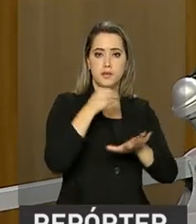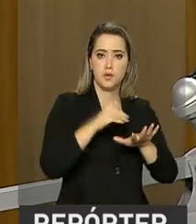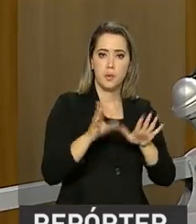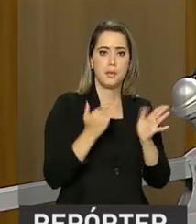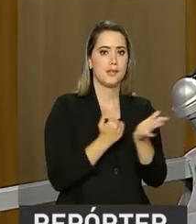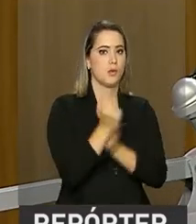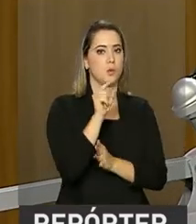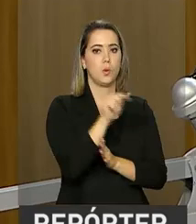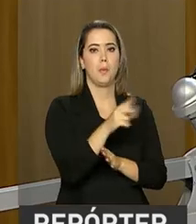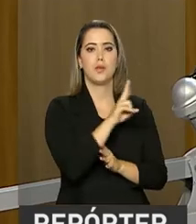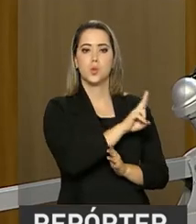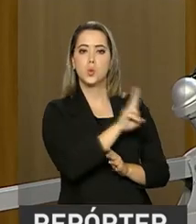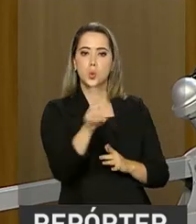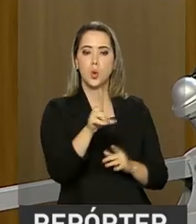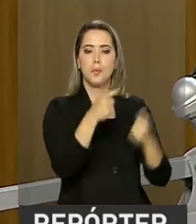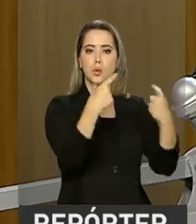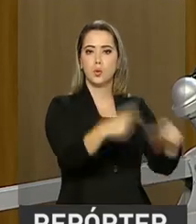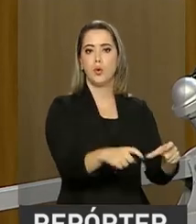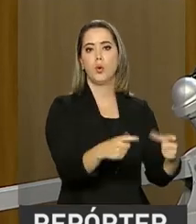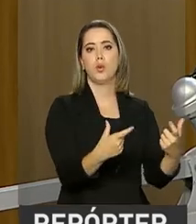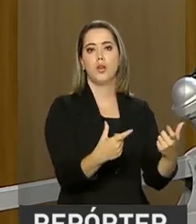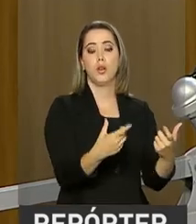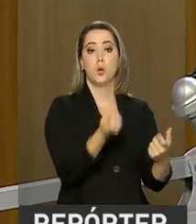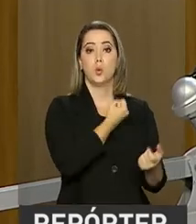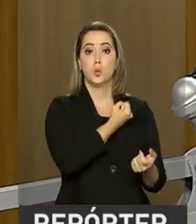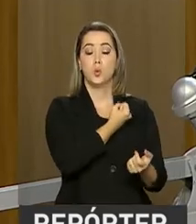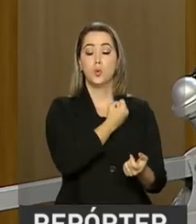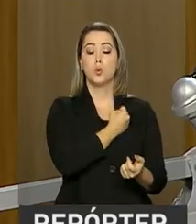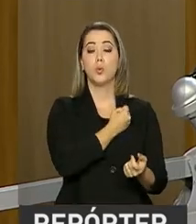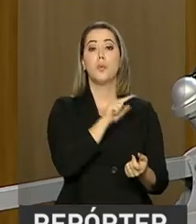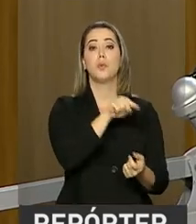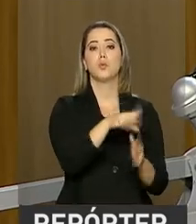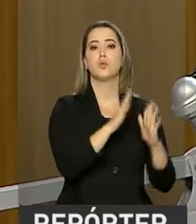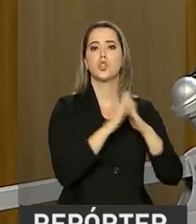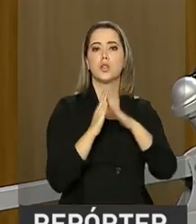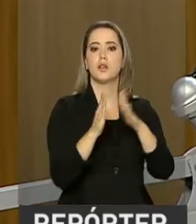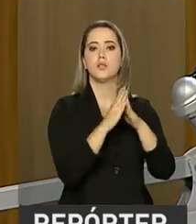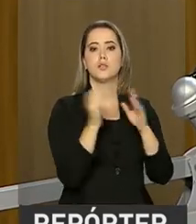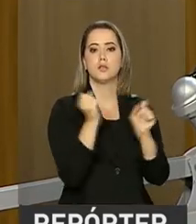desde o nome do empreendimento, o número de unidades que serão